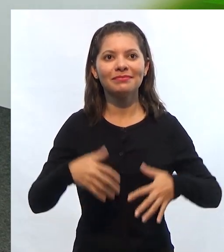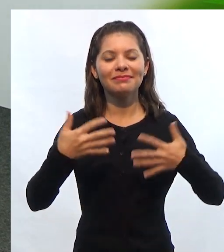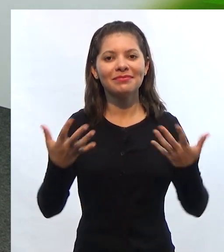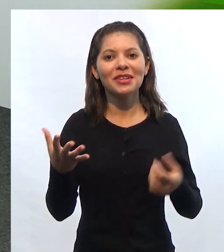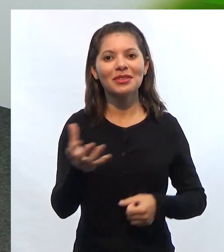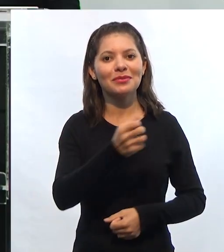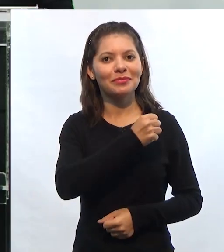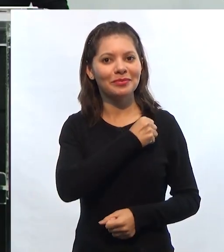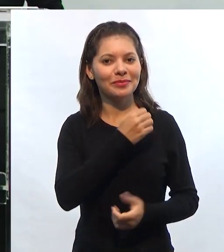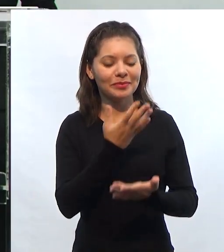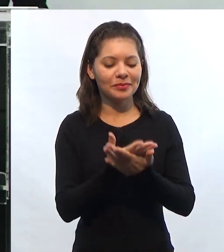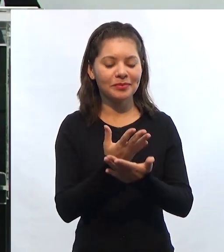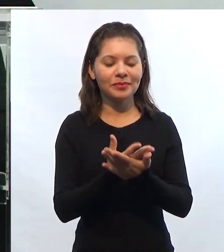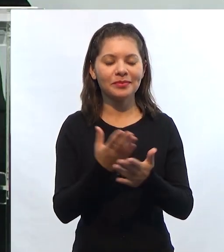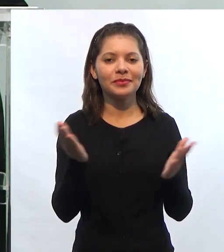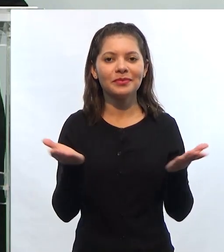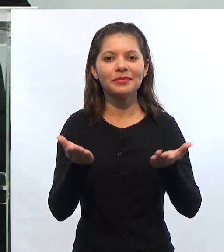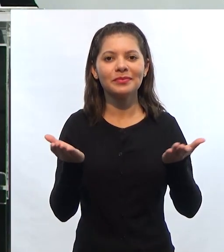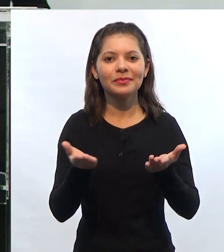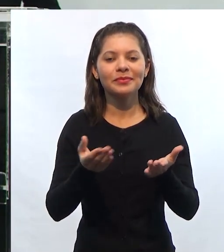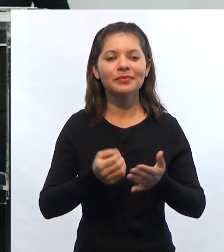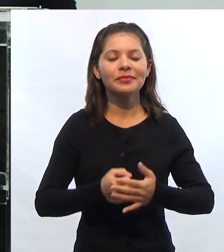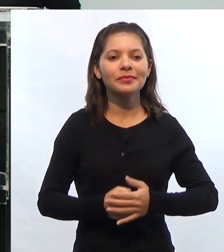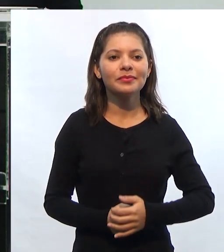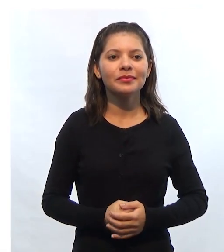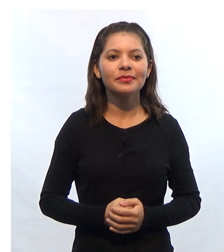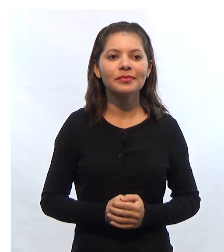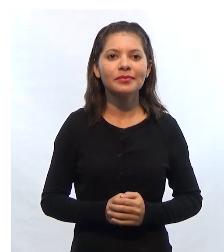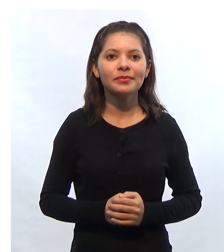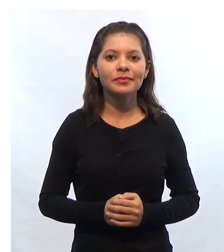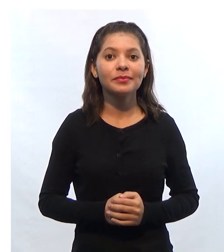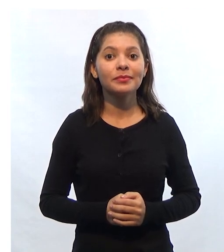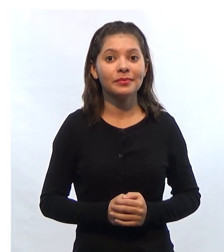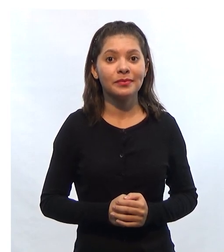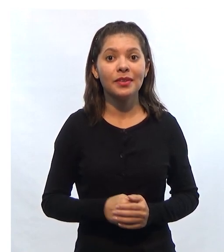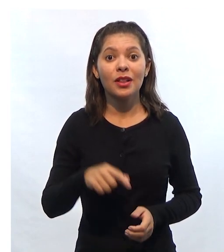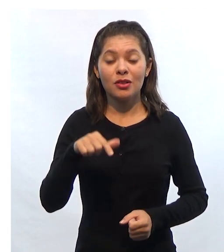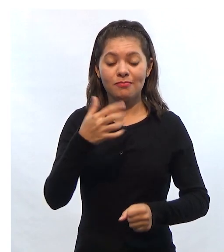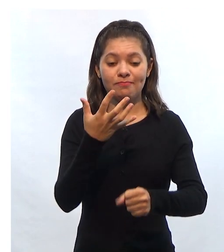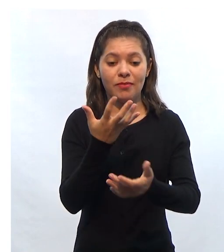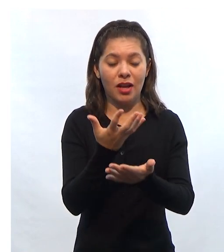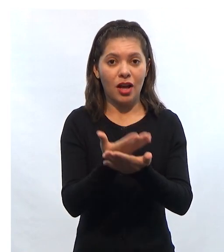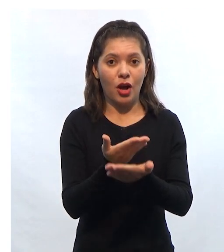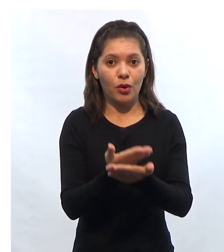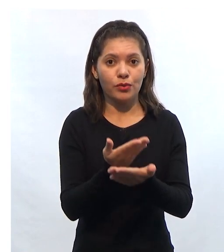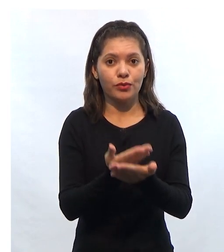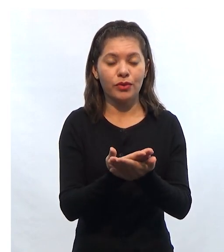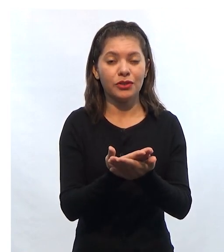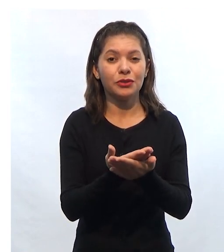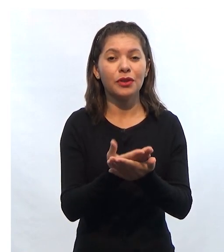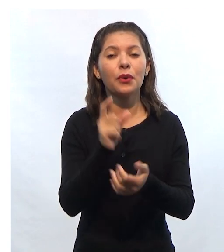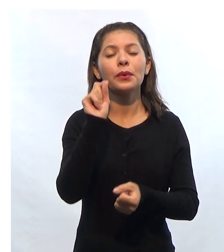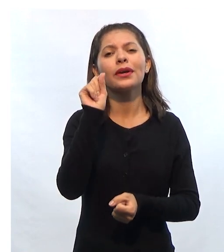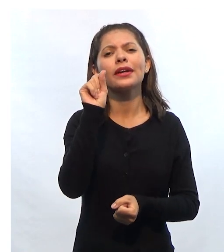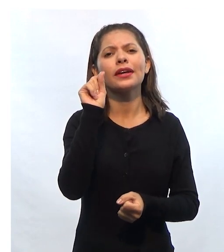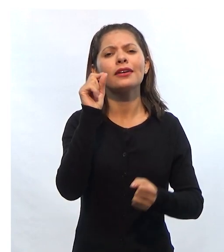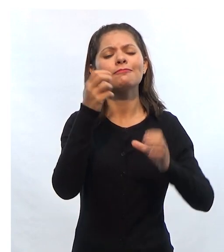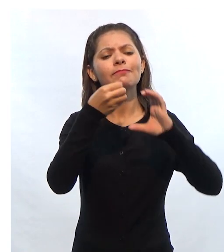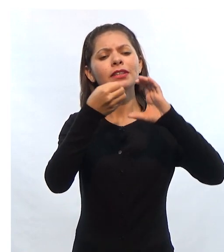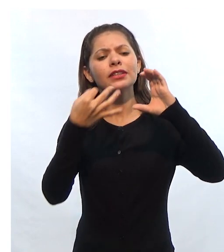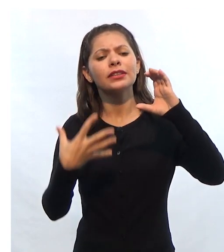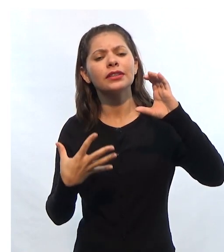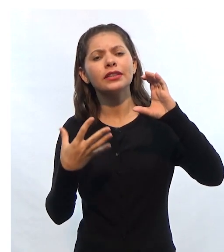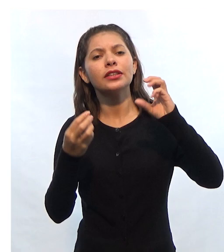Então, vamos começar a nossa aula de hoje. Na nossa aula de hoje, nós vamos estudar alguns aspectos